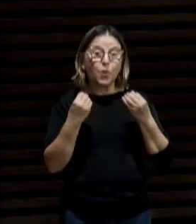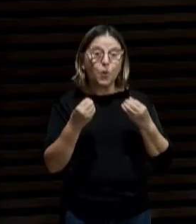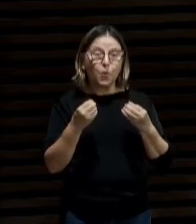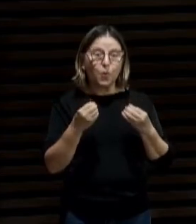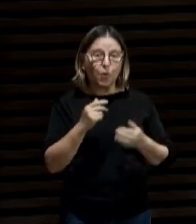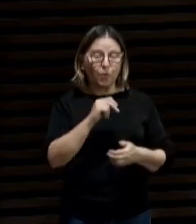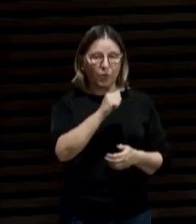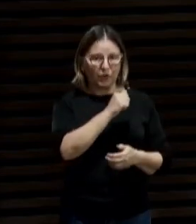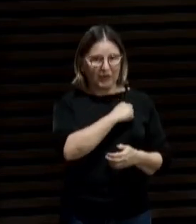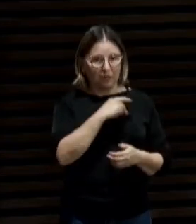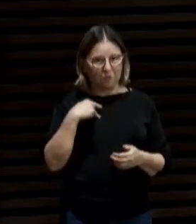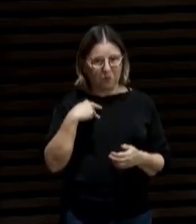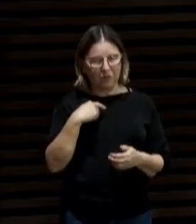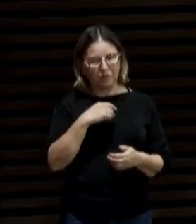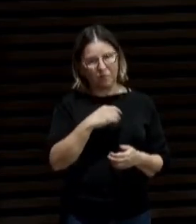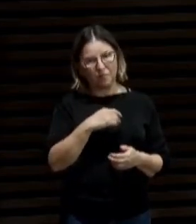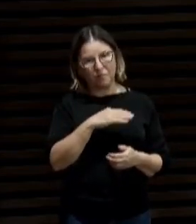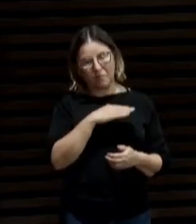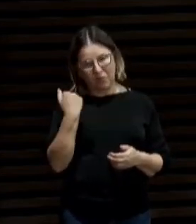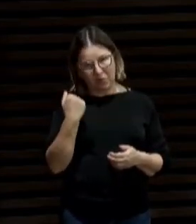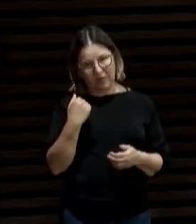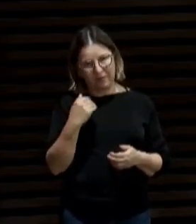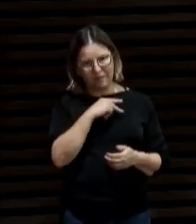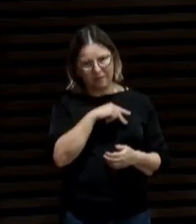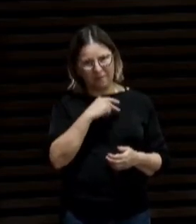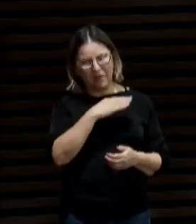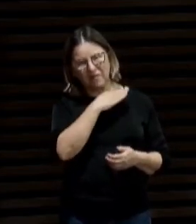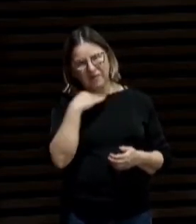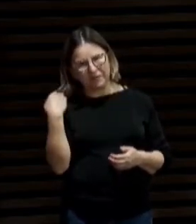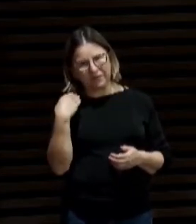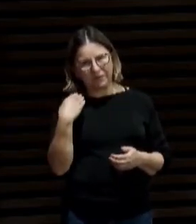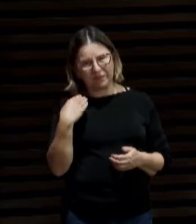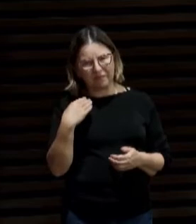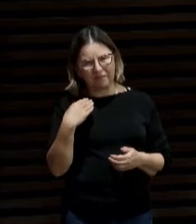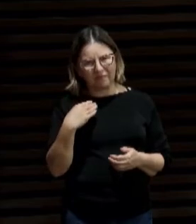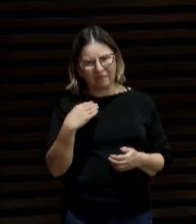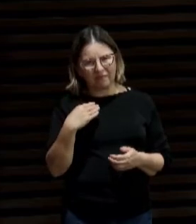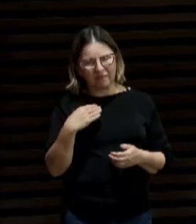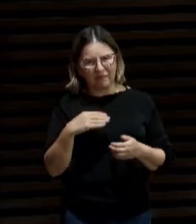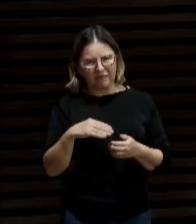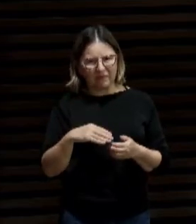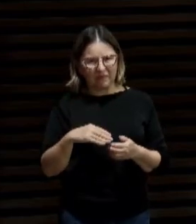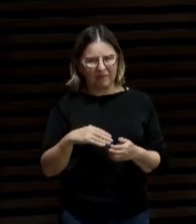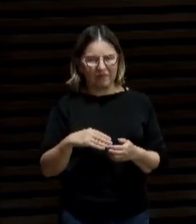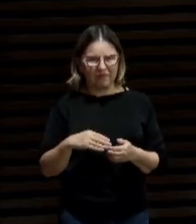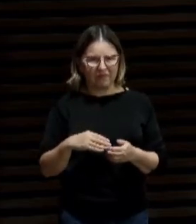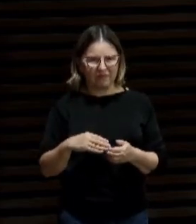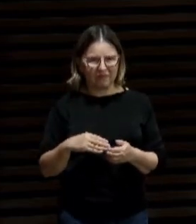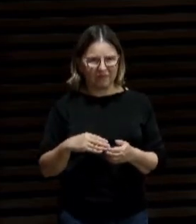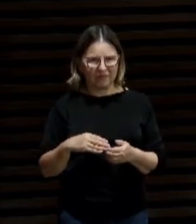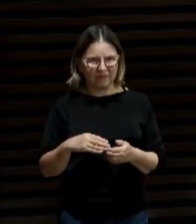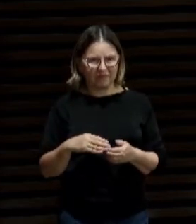foi decapitado. Pedro foi crucificado. Tiago foi morto a fio da espada. Eu explico isso para ele, porque é a verdade.